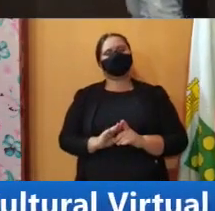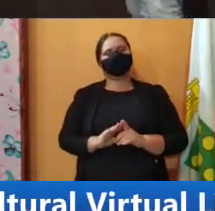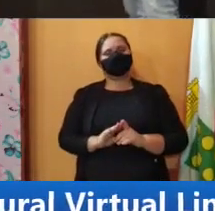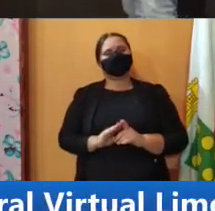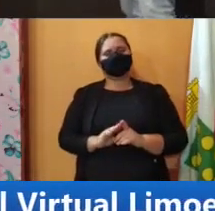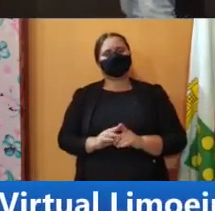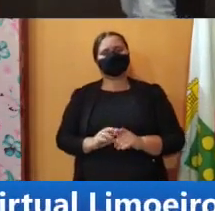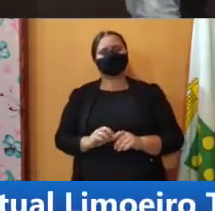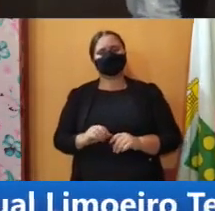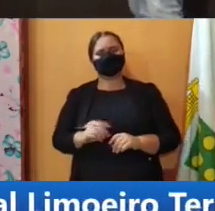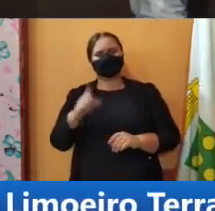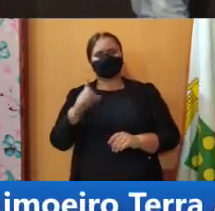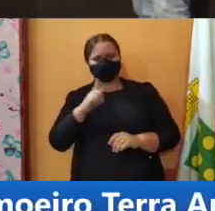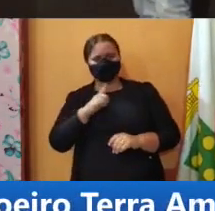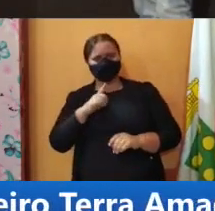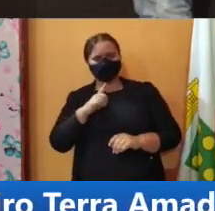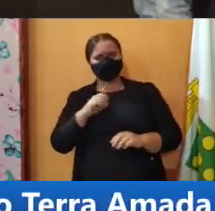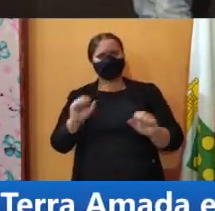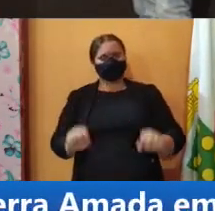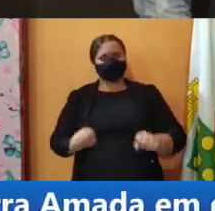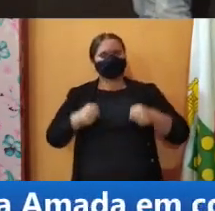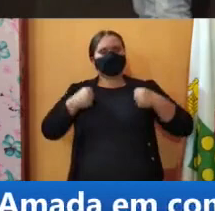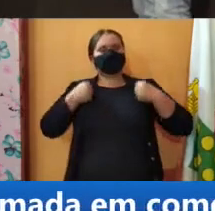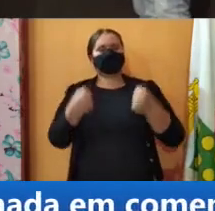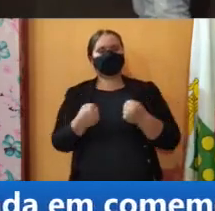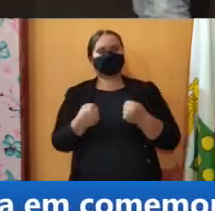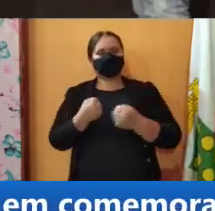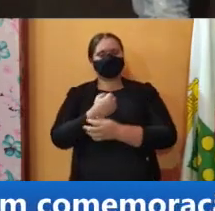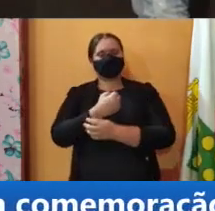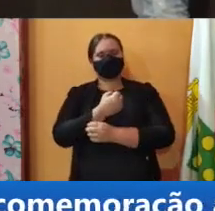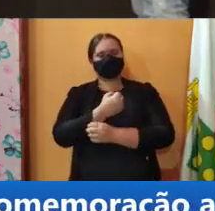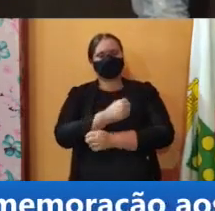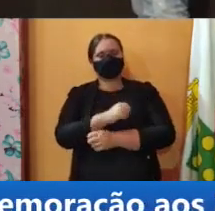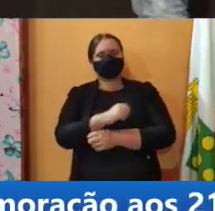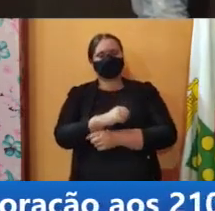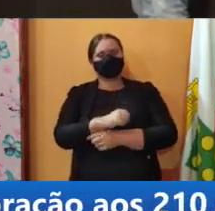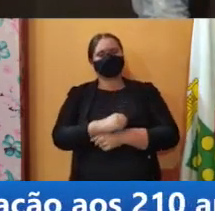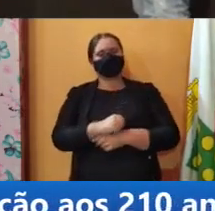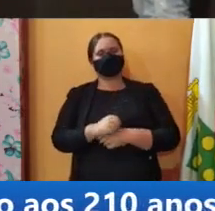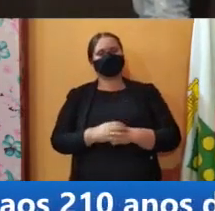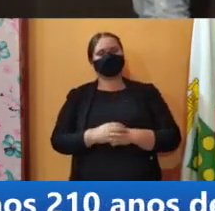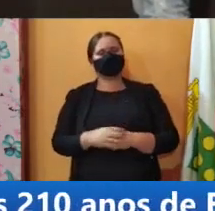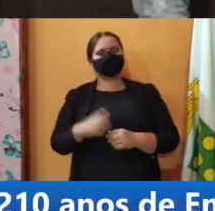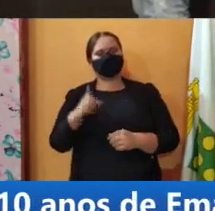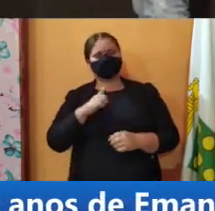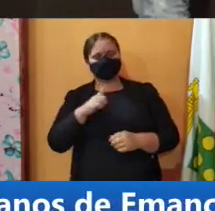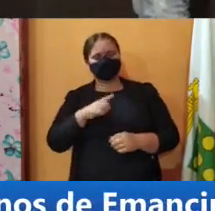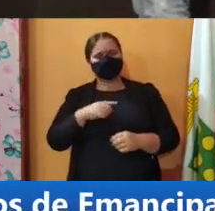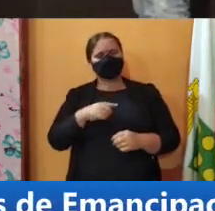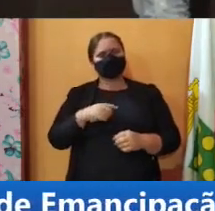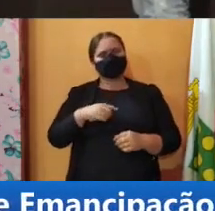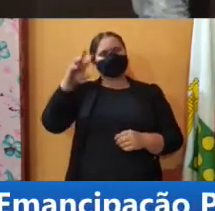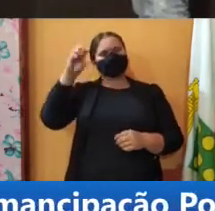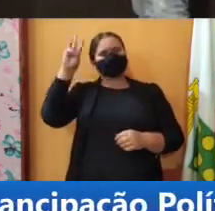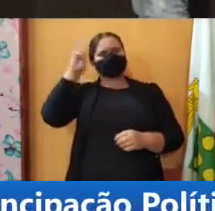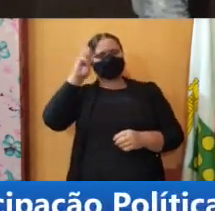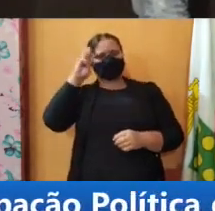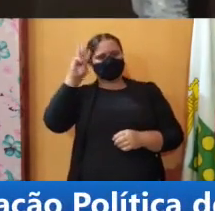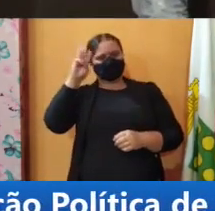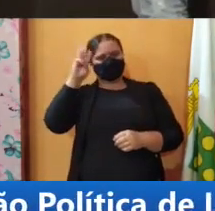não emporcalhar. Me desculpa a expressão. Mas, por exemplo, nós estamos inaugurando terça-feira